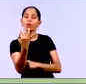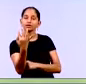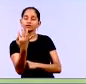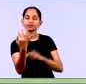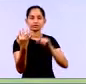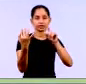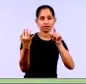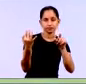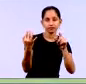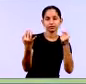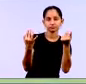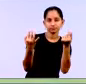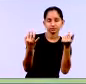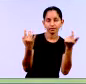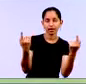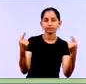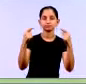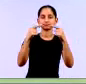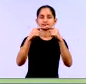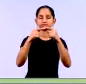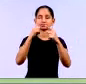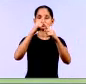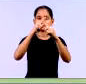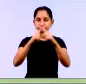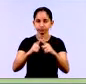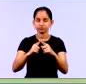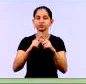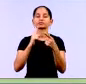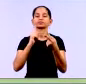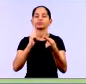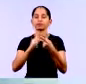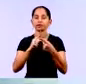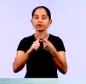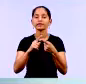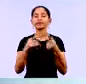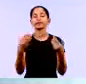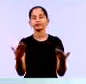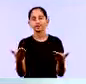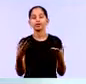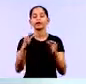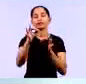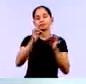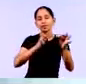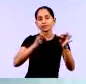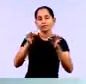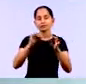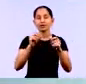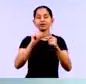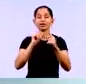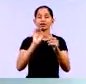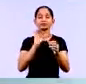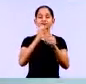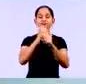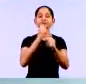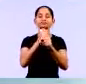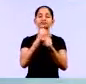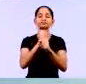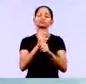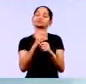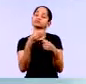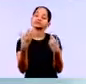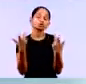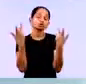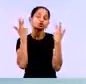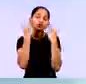Então, no orçamento de mão de obra, nós vamos estabelecer essa questão do custo da mão